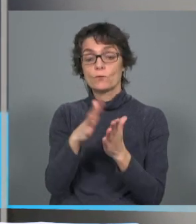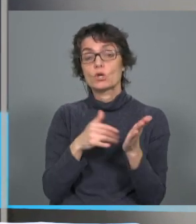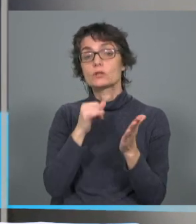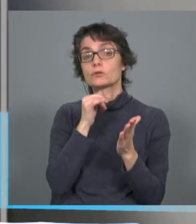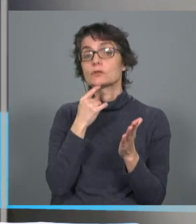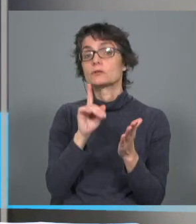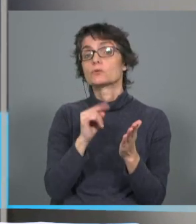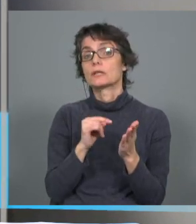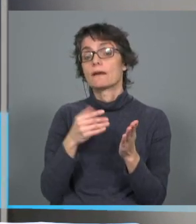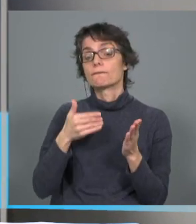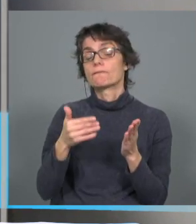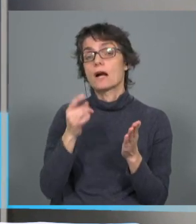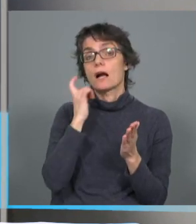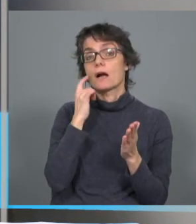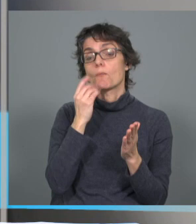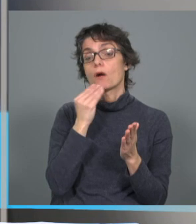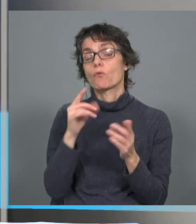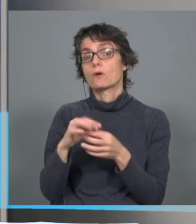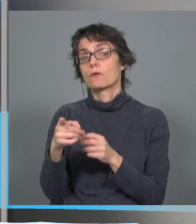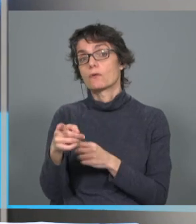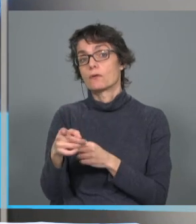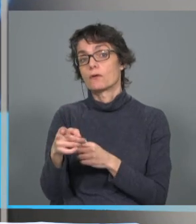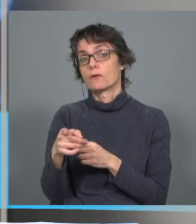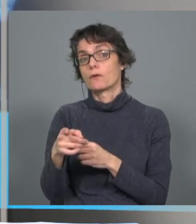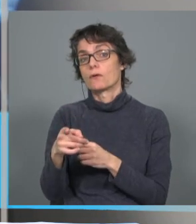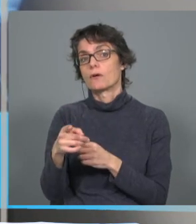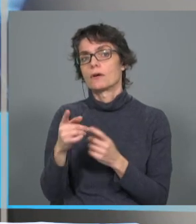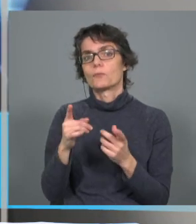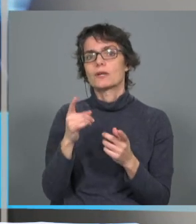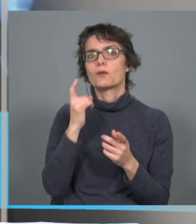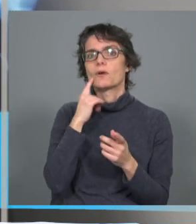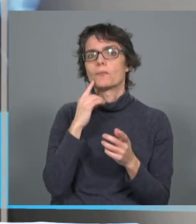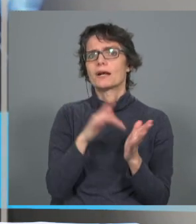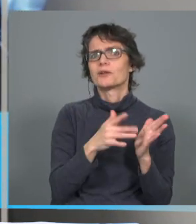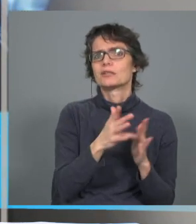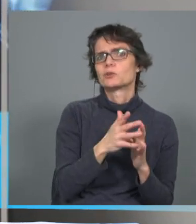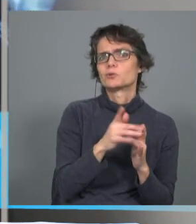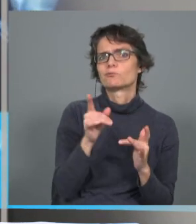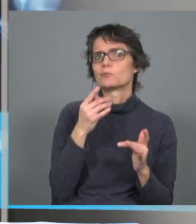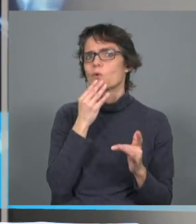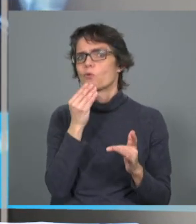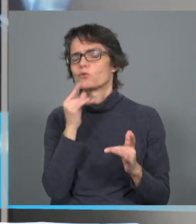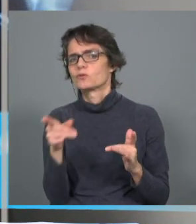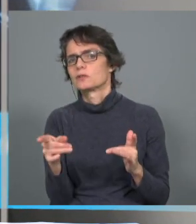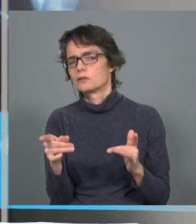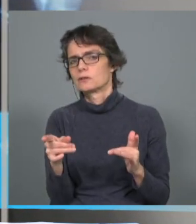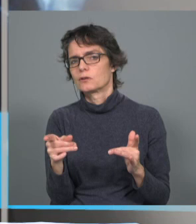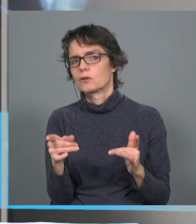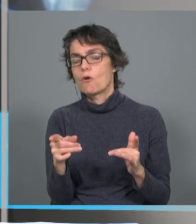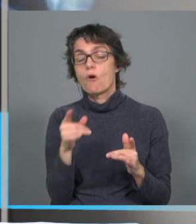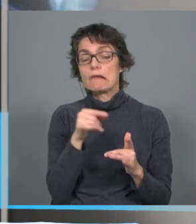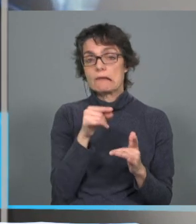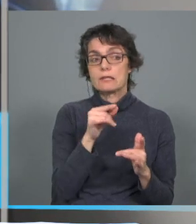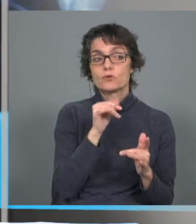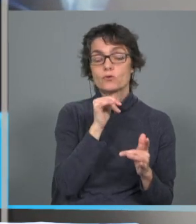judeus. A Páscoa dos judeus, portanto a Páscoa de Jesus, aquela que vai ser quando ele morre e depois